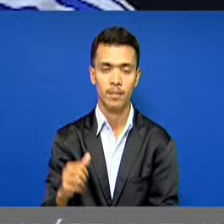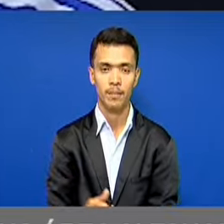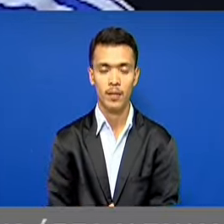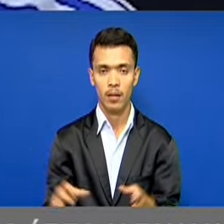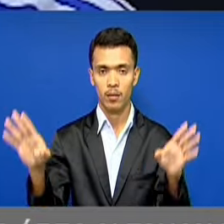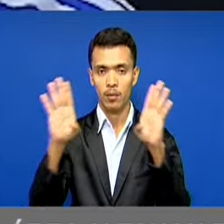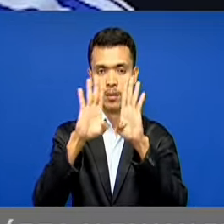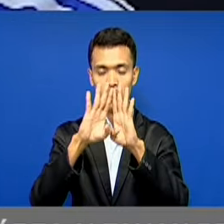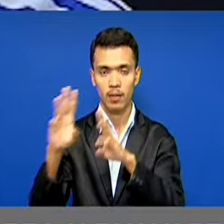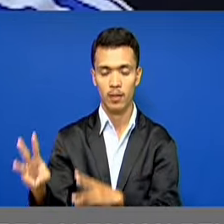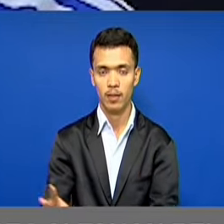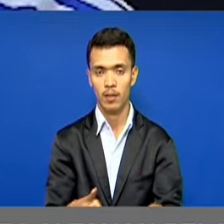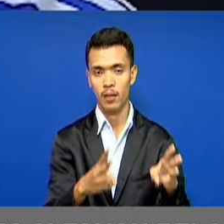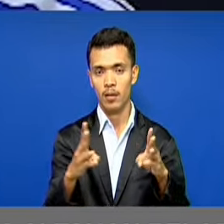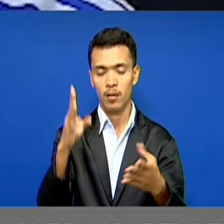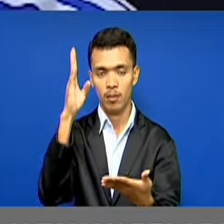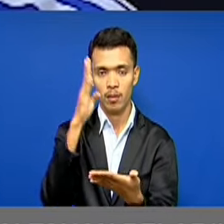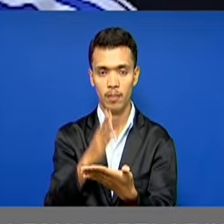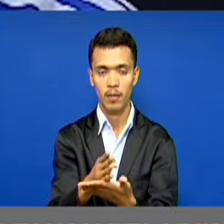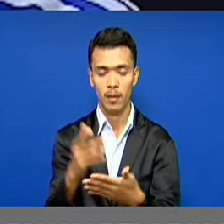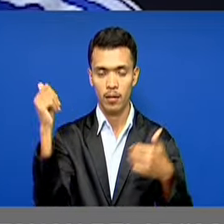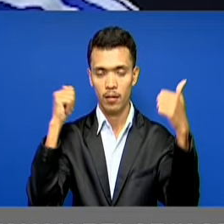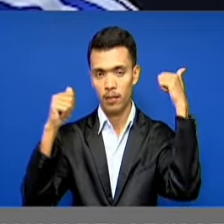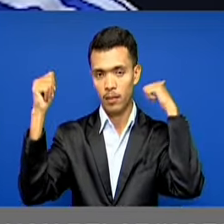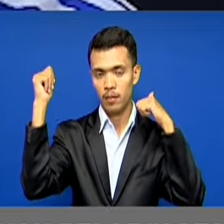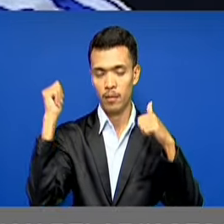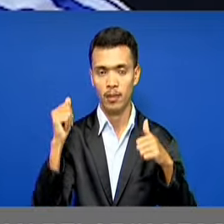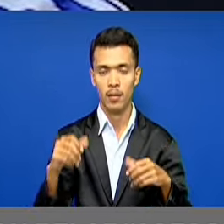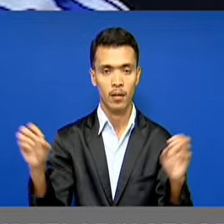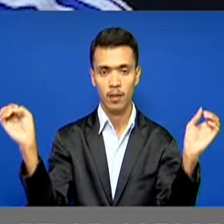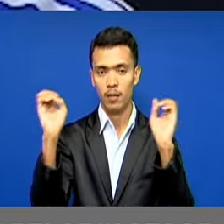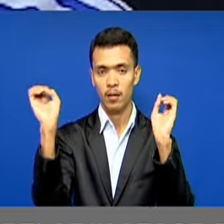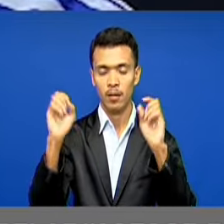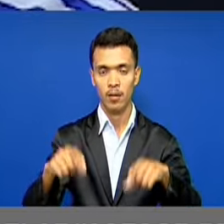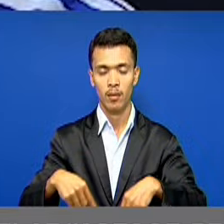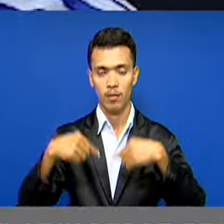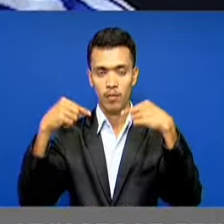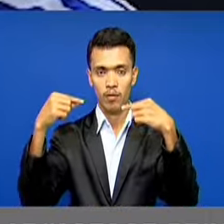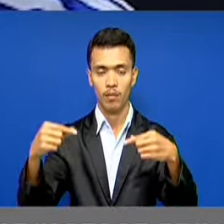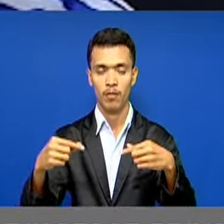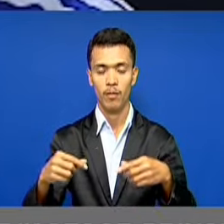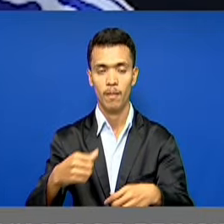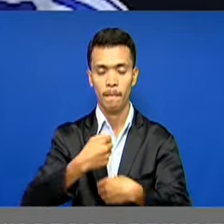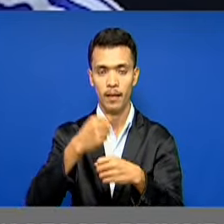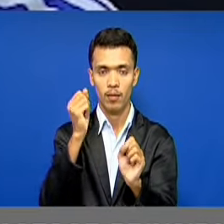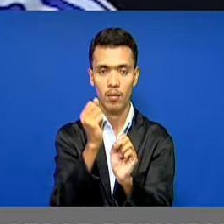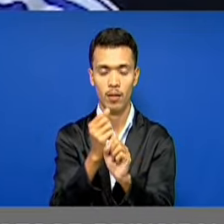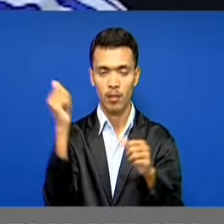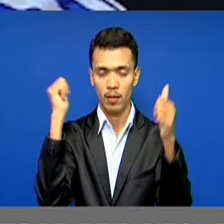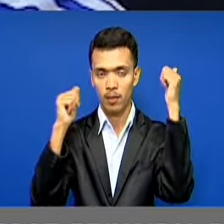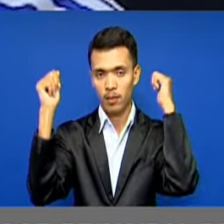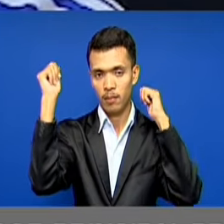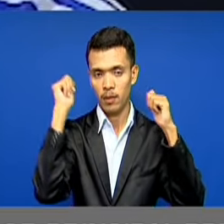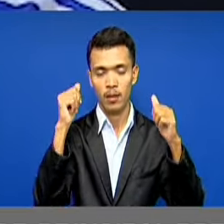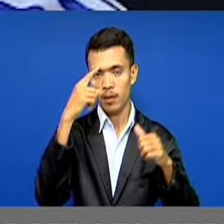tak kadala numas hapara aktiran ne. Dupai ja hau dispaci dekat la aturija. La aturija atu halo aktiran ne.